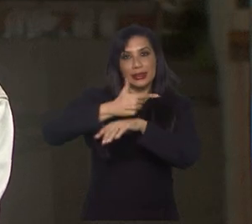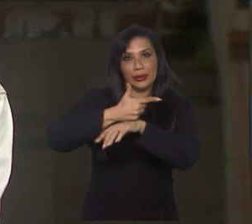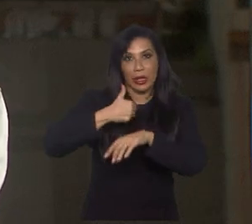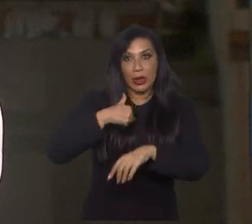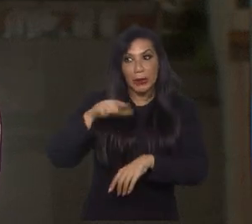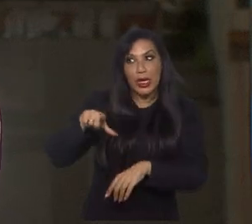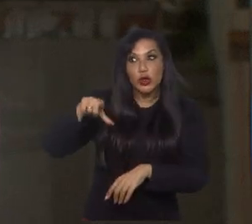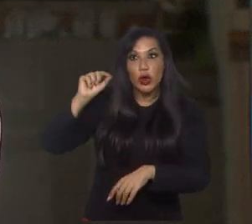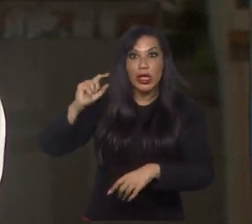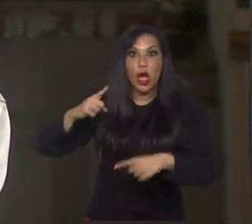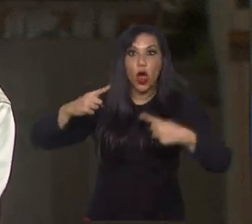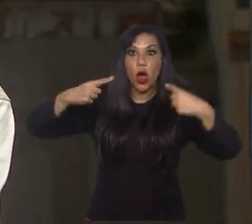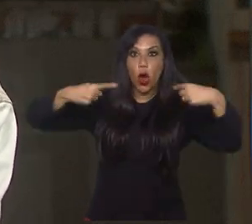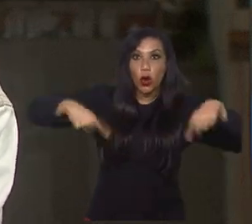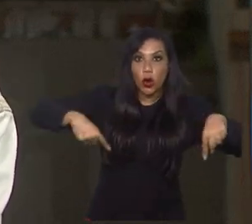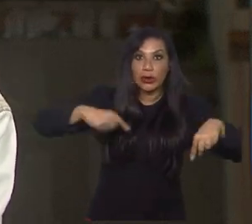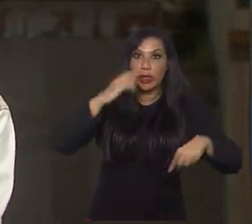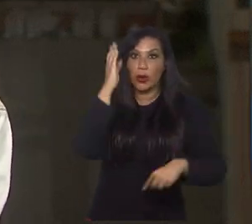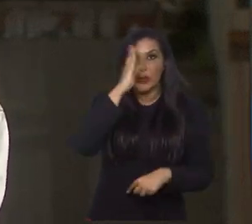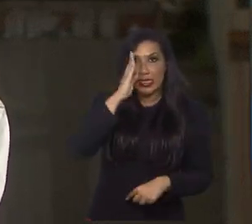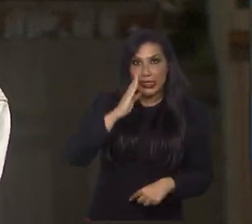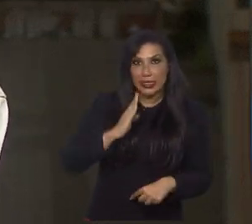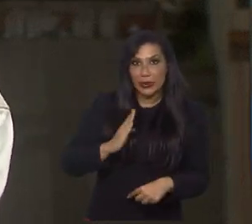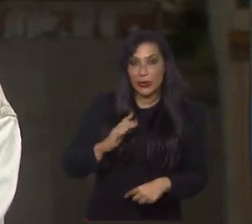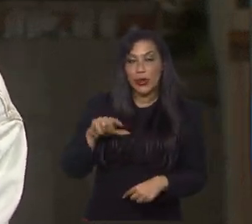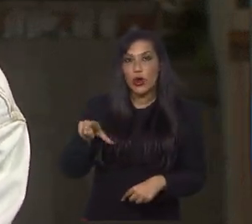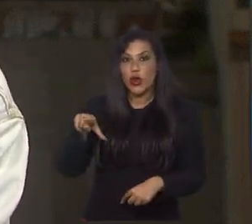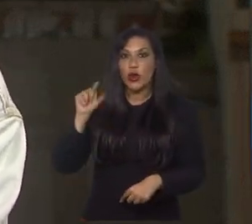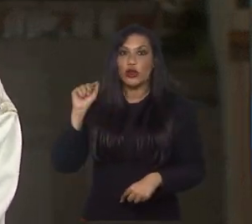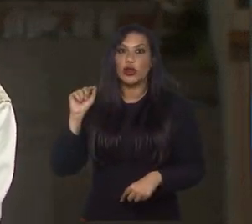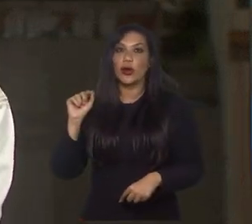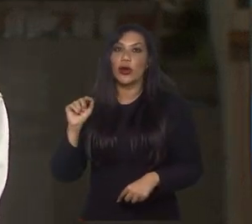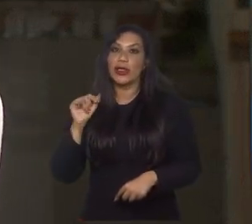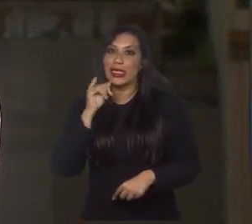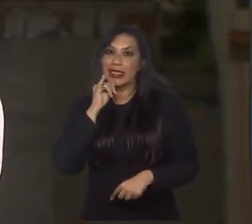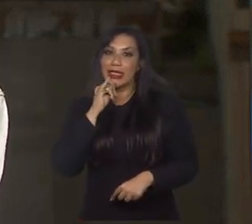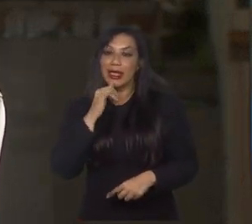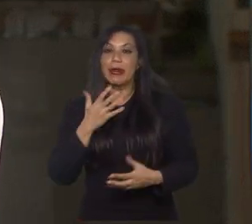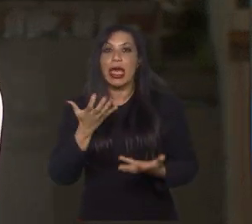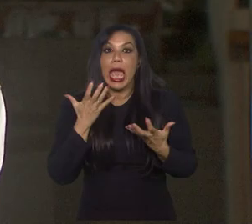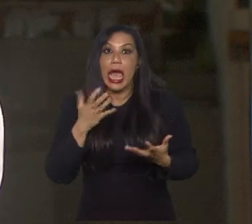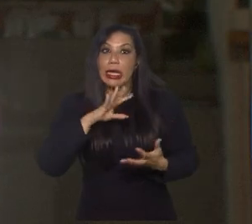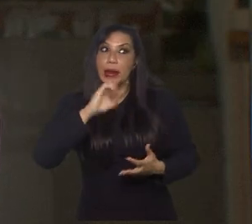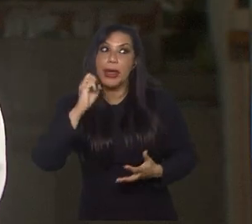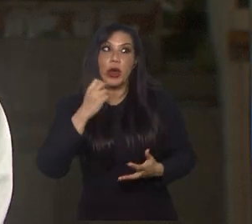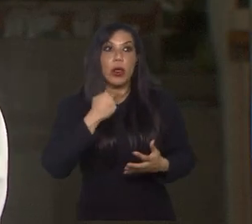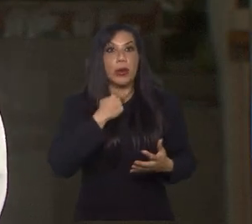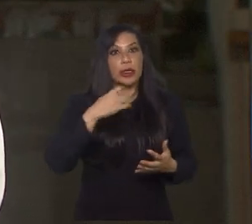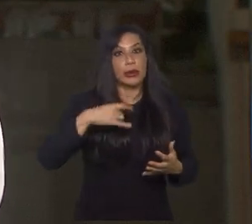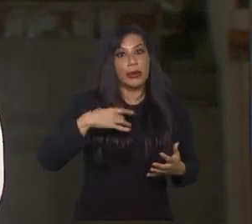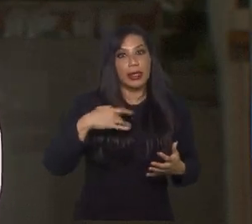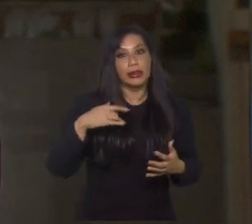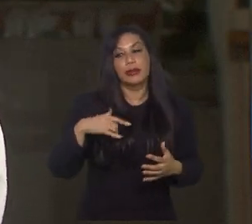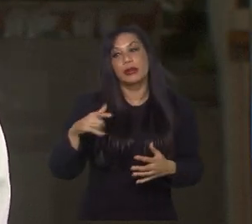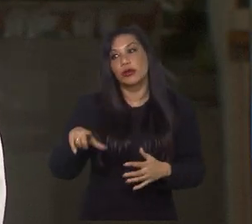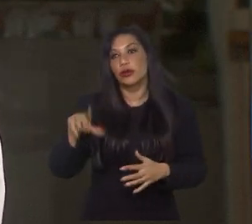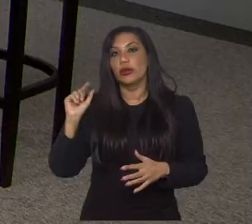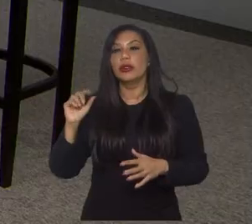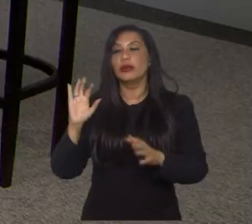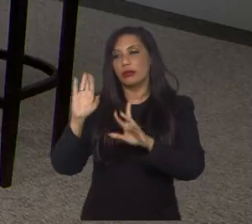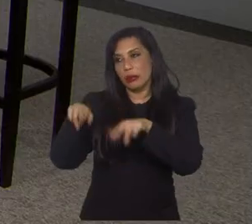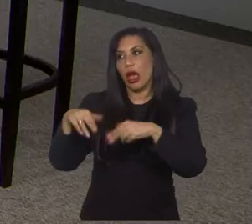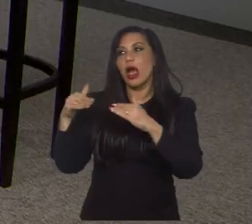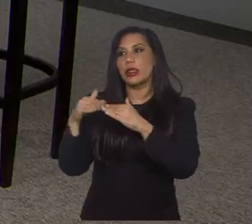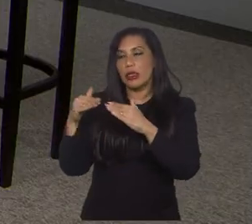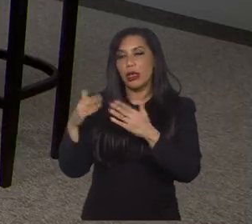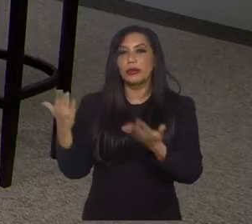escolher um adversário, eu repito, quem quer ser campeão não pode querer escolher. Eu só posso concordar com você, tá? Eu acho que é isso mesmo.